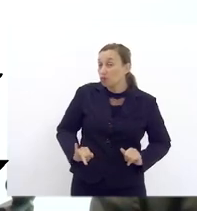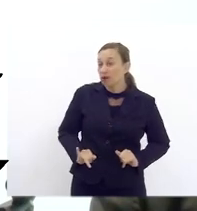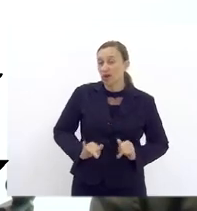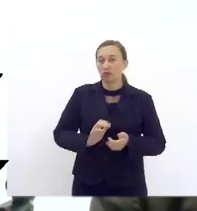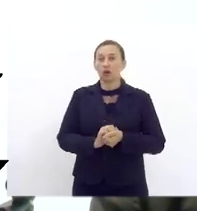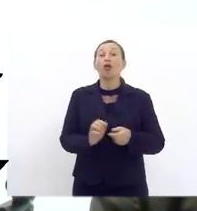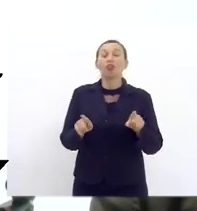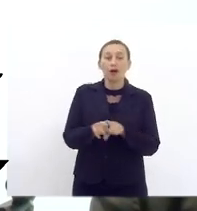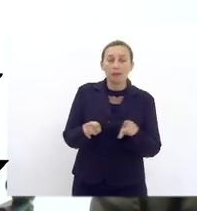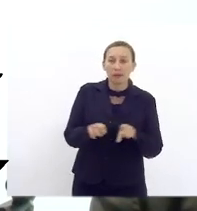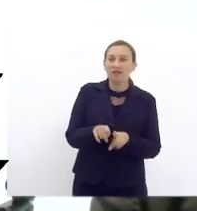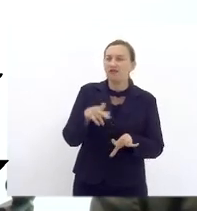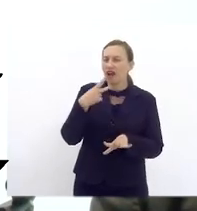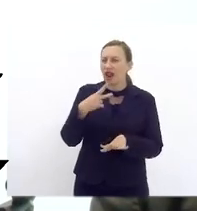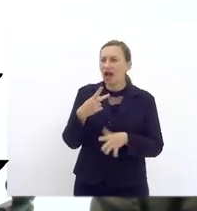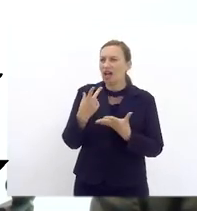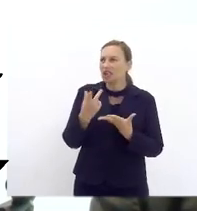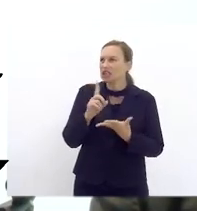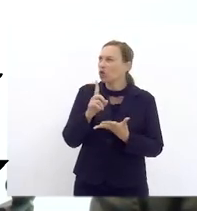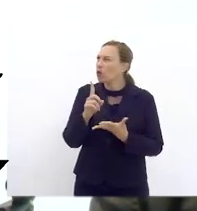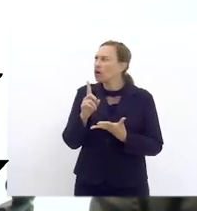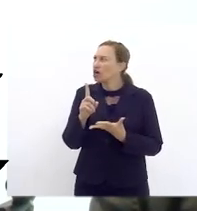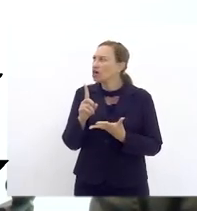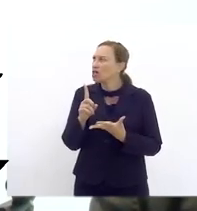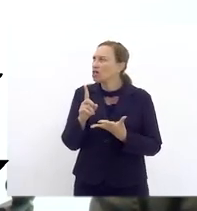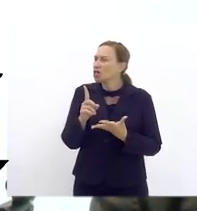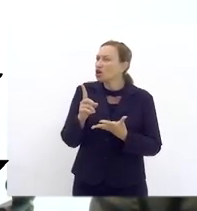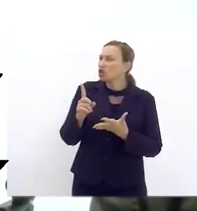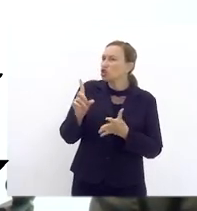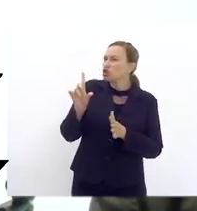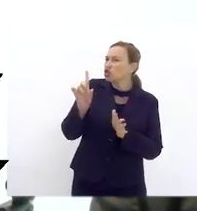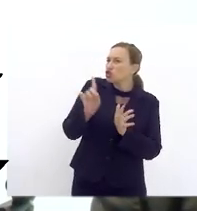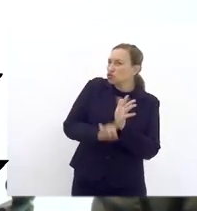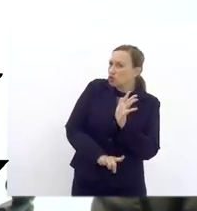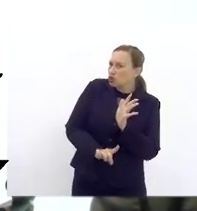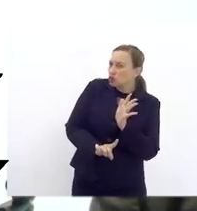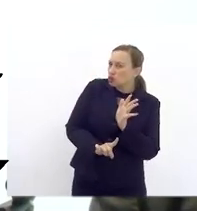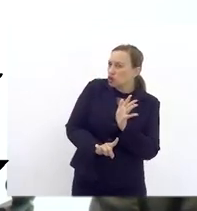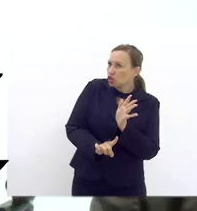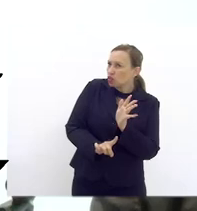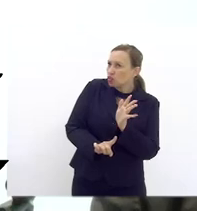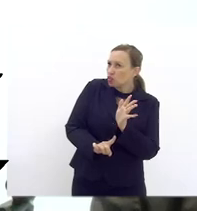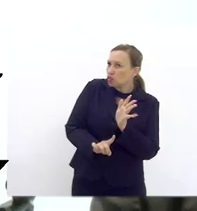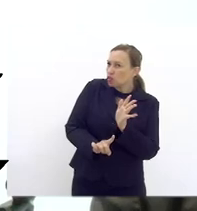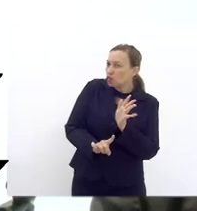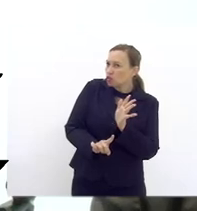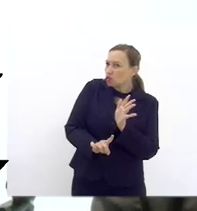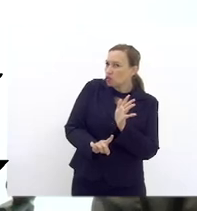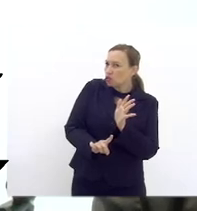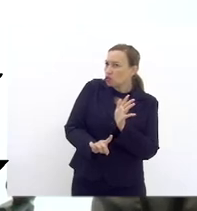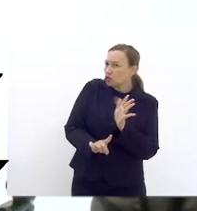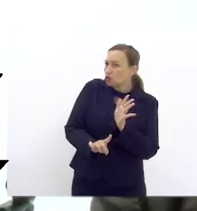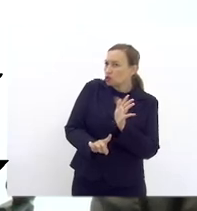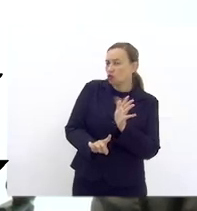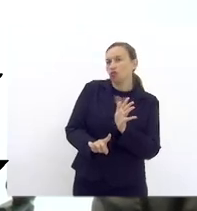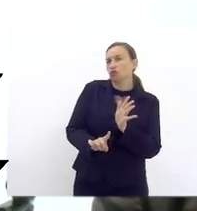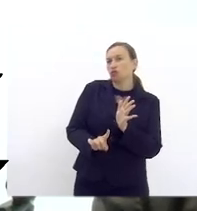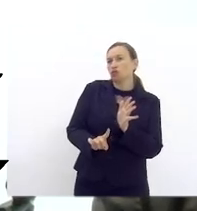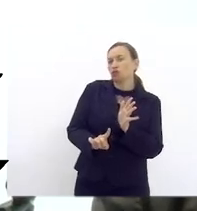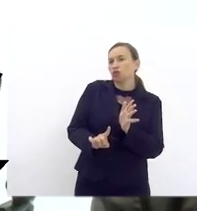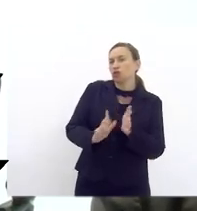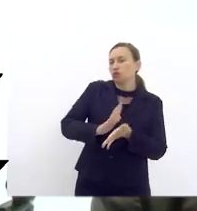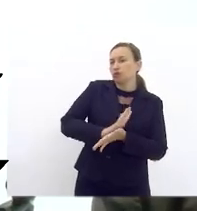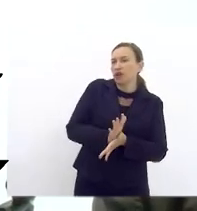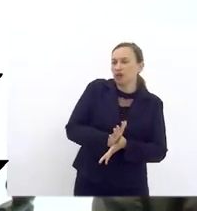também dizer o seguinte não é que os casos aumentaram é importante a gente ter isso não é que os casos de racismo aumentaram